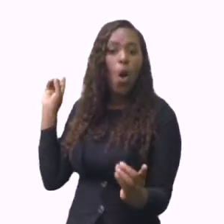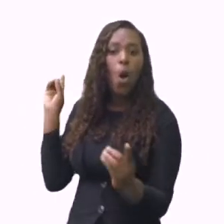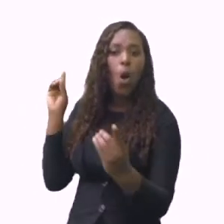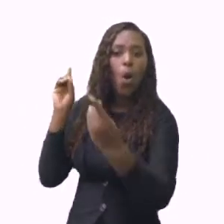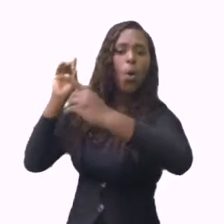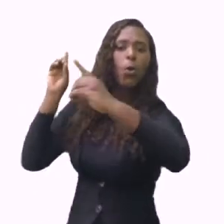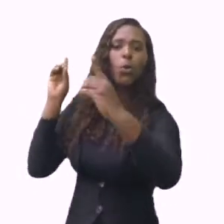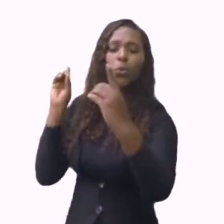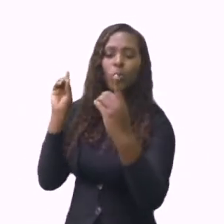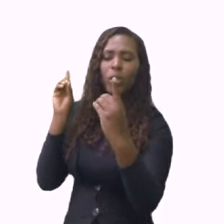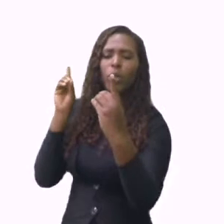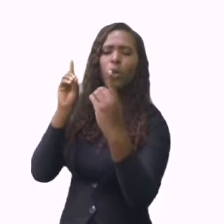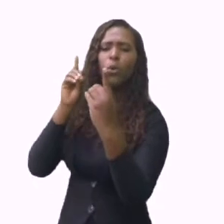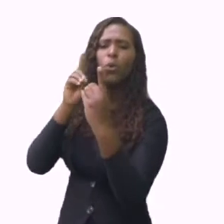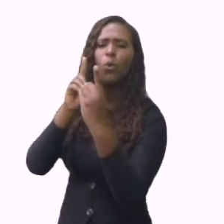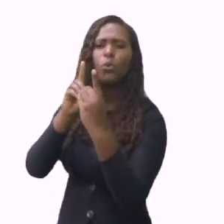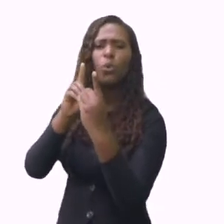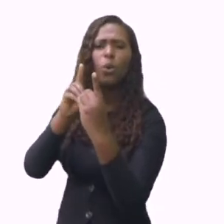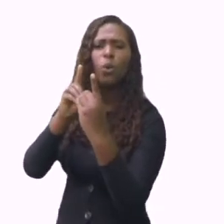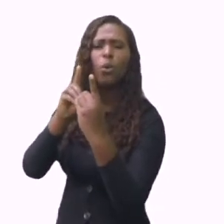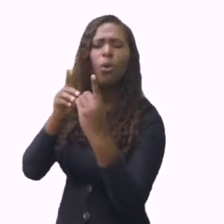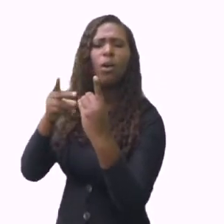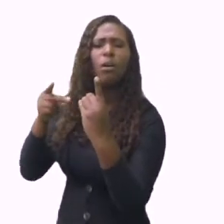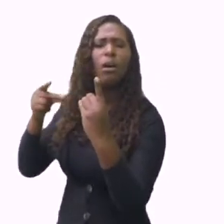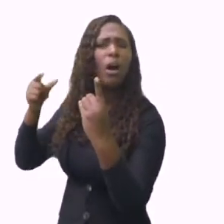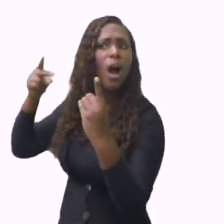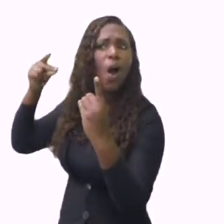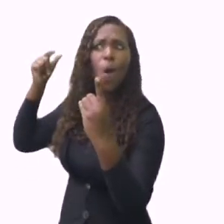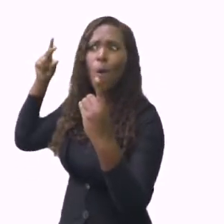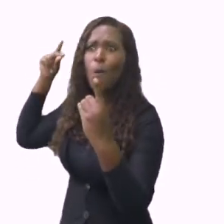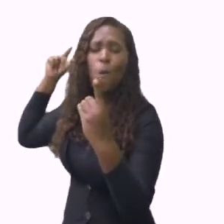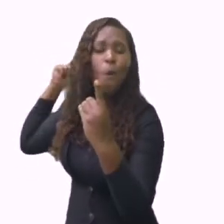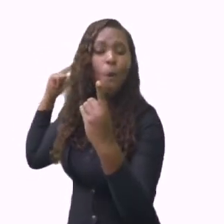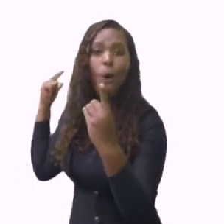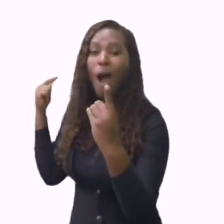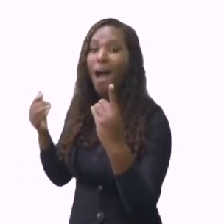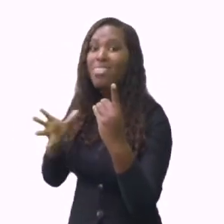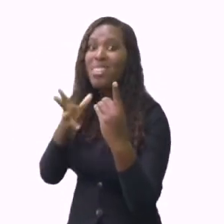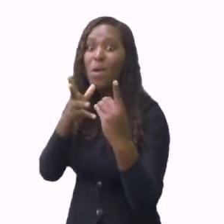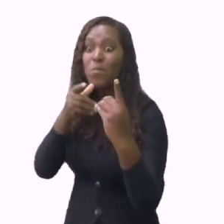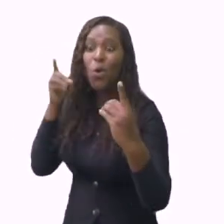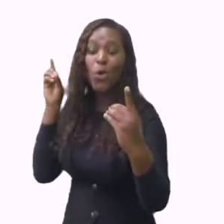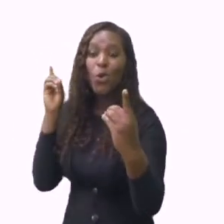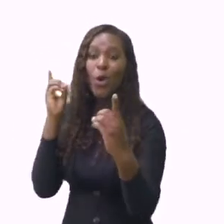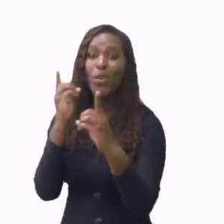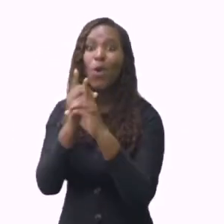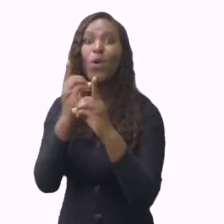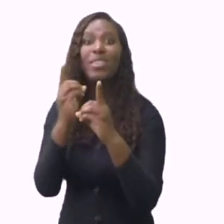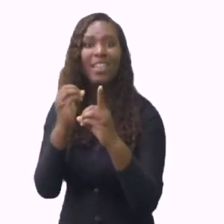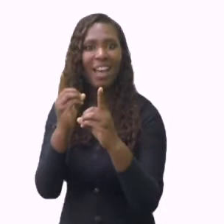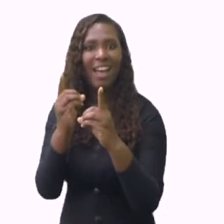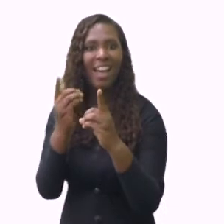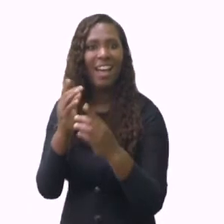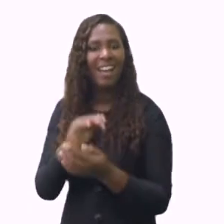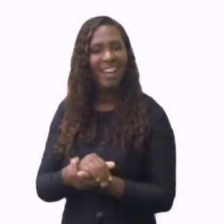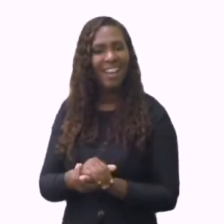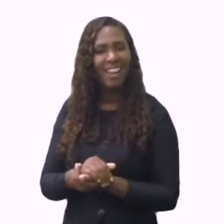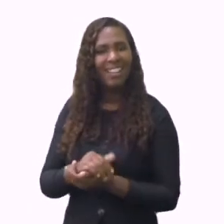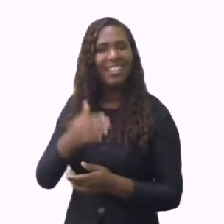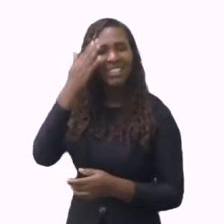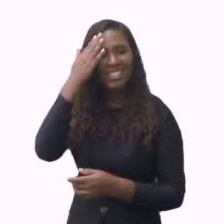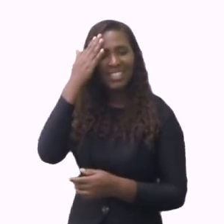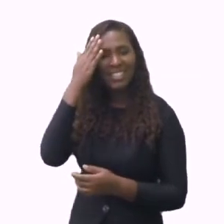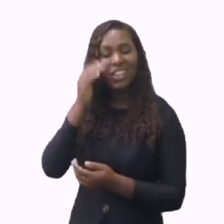não nos vemos? Aí sim eu usei o sinal de pontuação interrogação. Por isso a gente